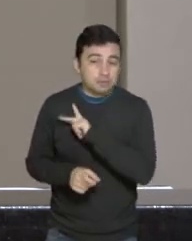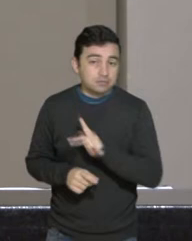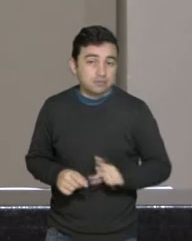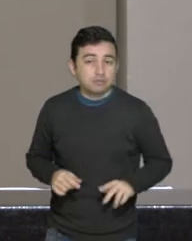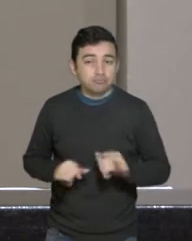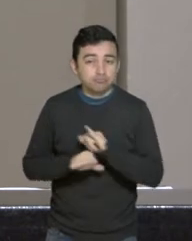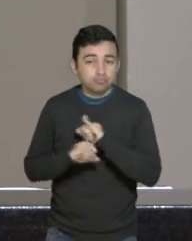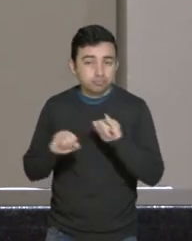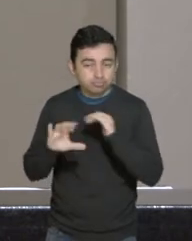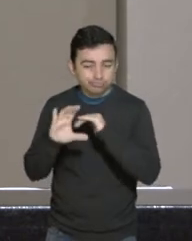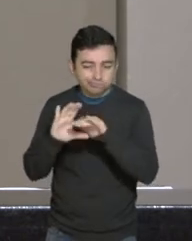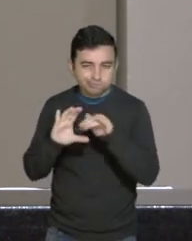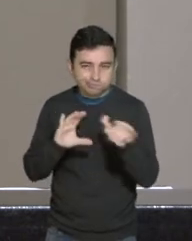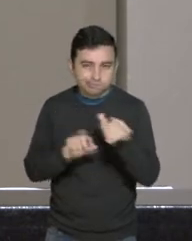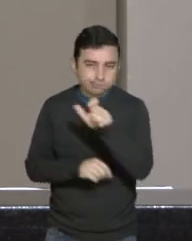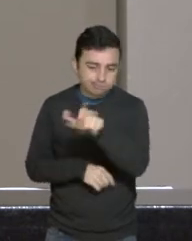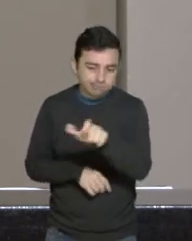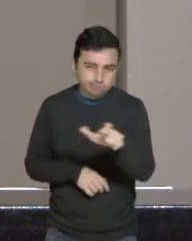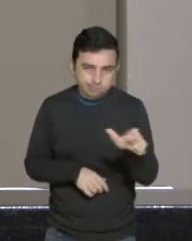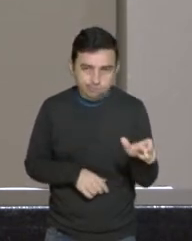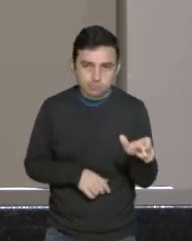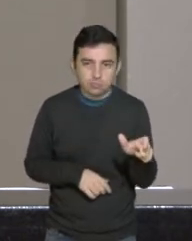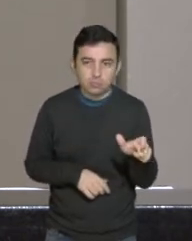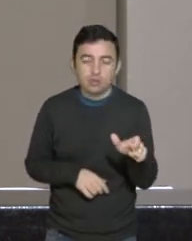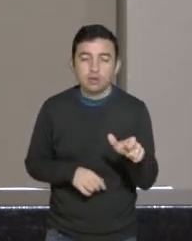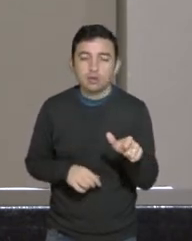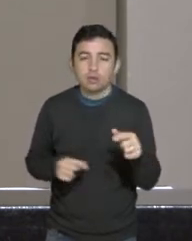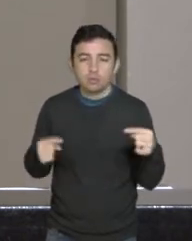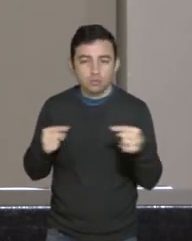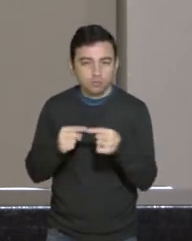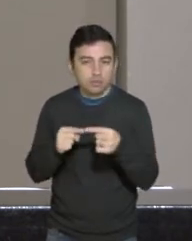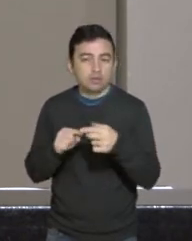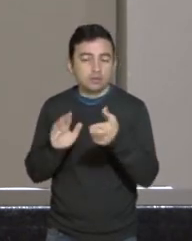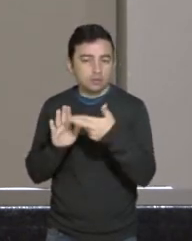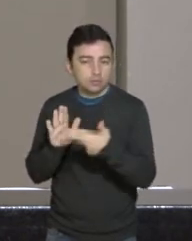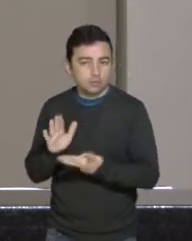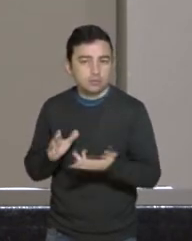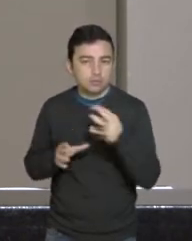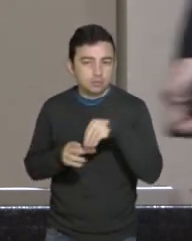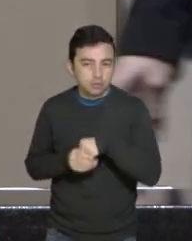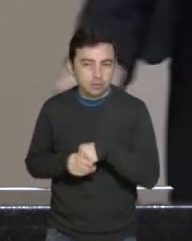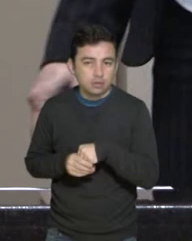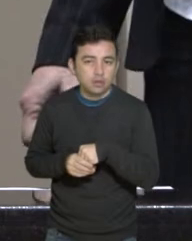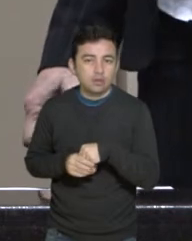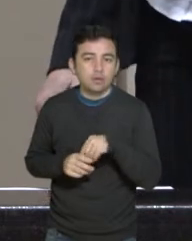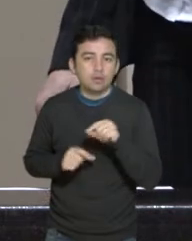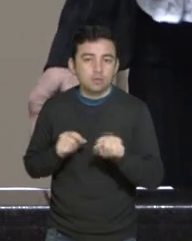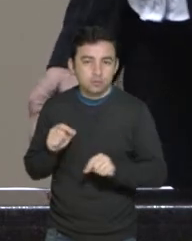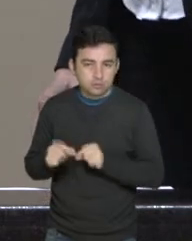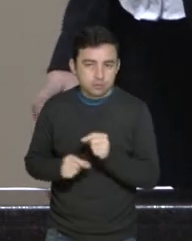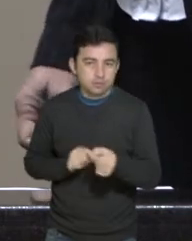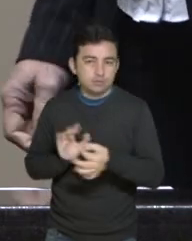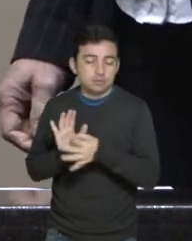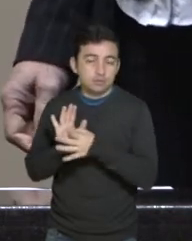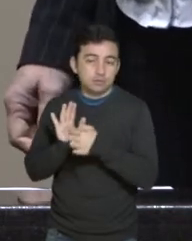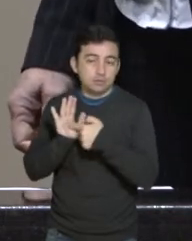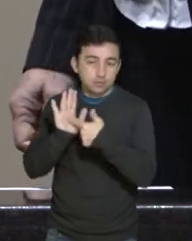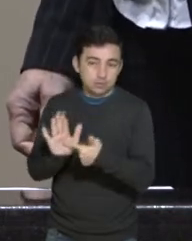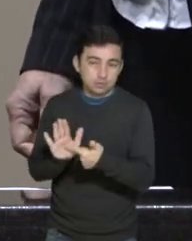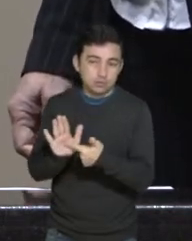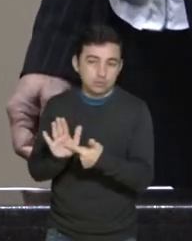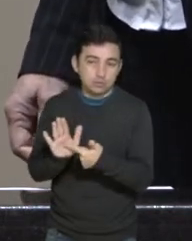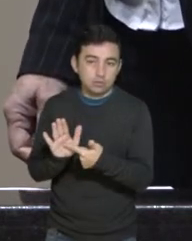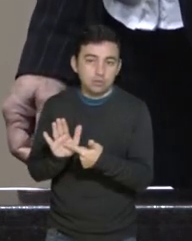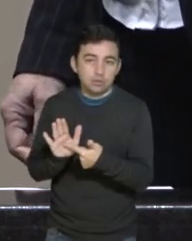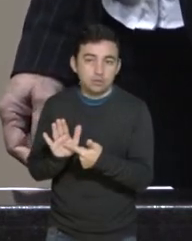comunica que encaminhará aos destinatários, conforme determina o regimento interno, as seguintes indicações.